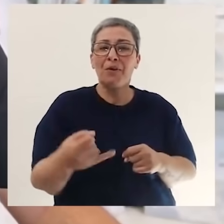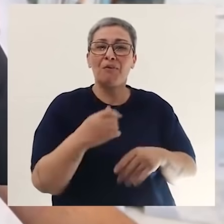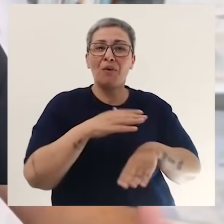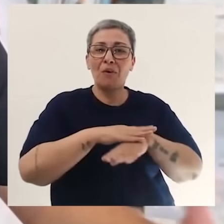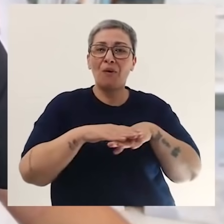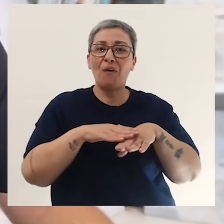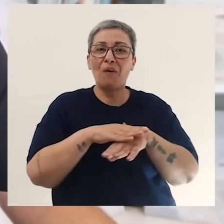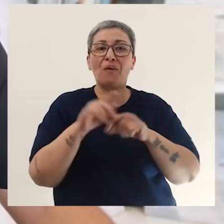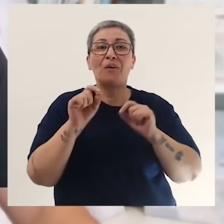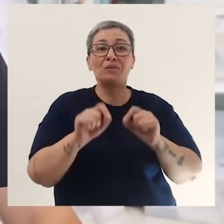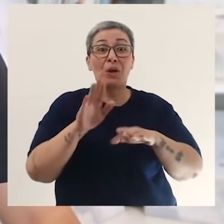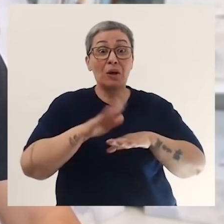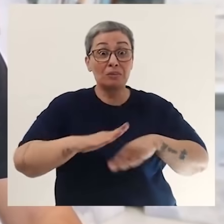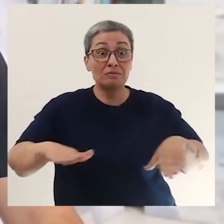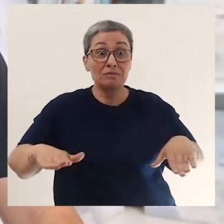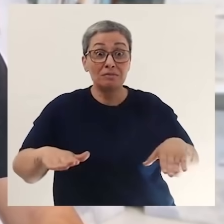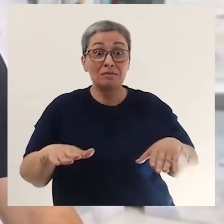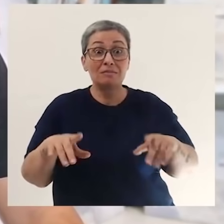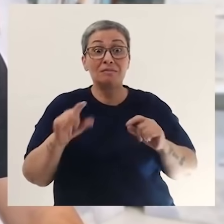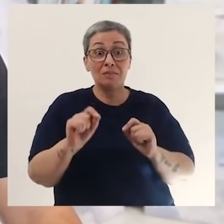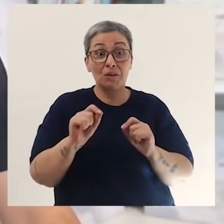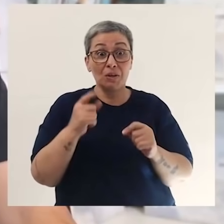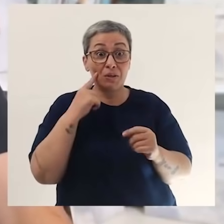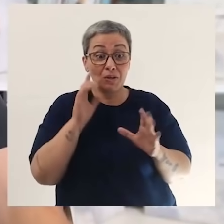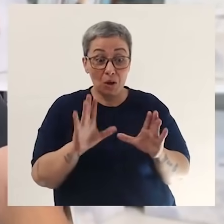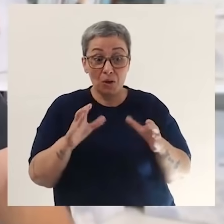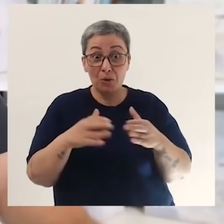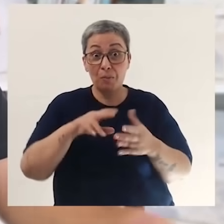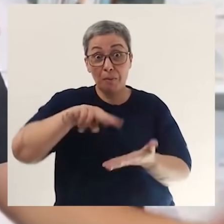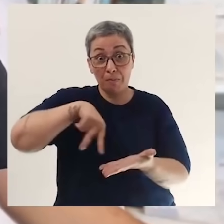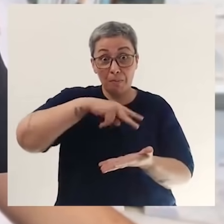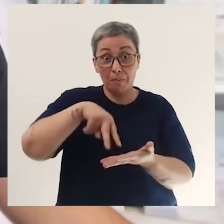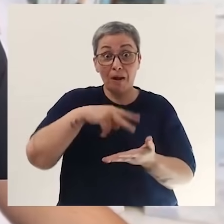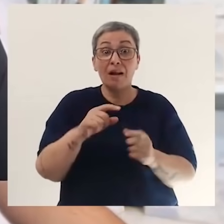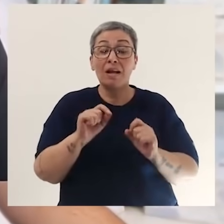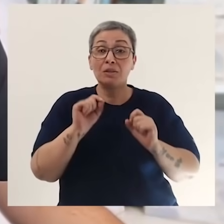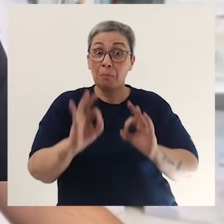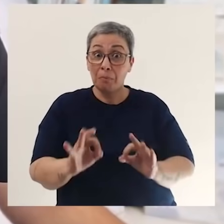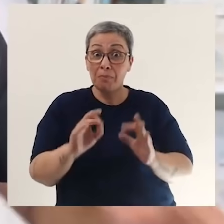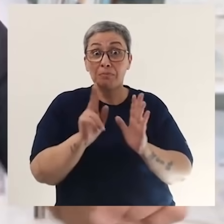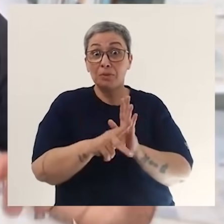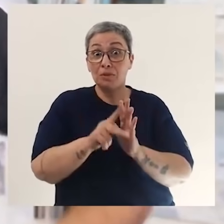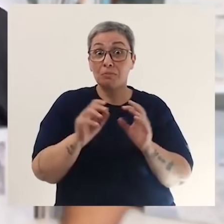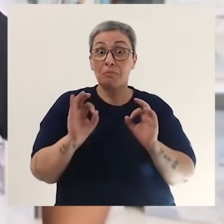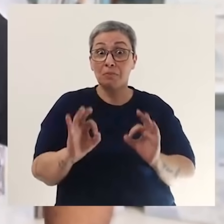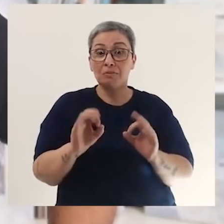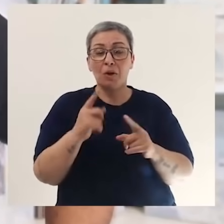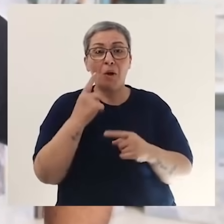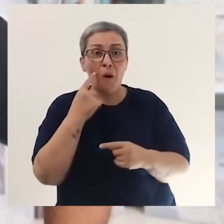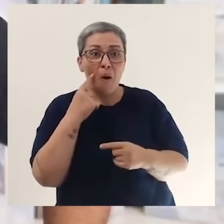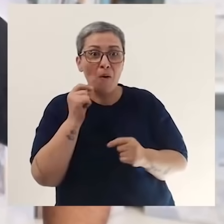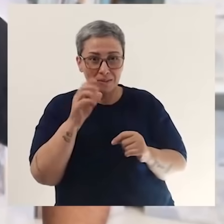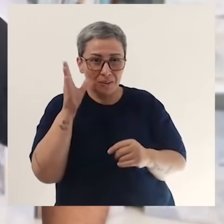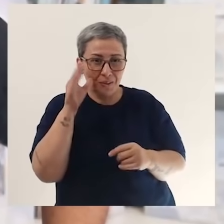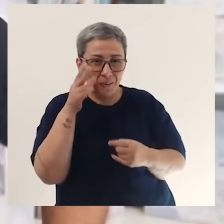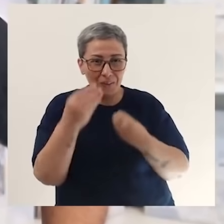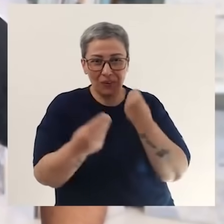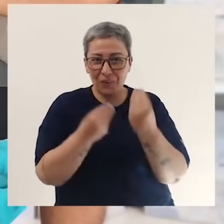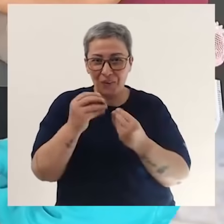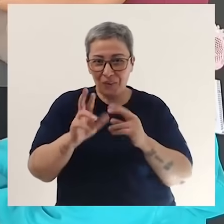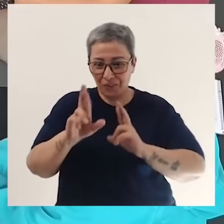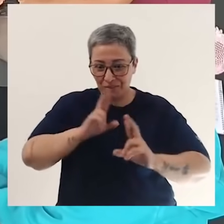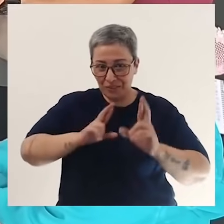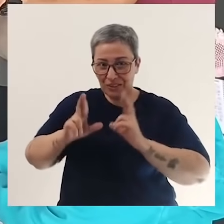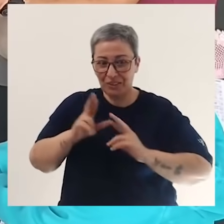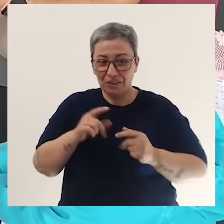com quem? Com as crianças da turma de balé, do mesmo projeto. E olha lá, tá curioso para saber o que elas me disseram?